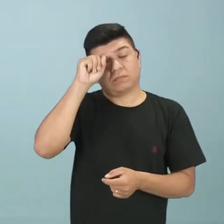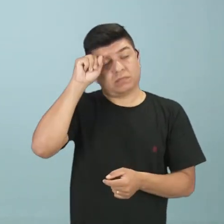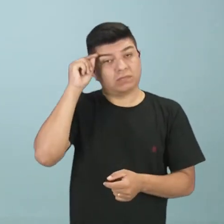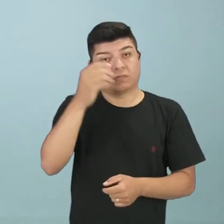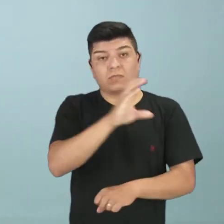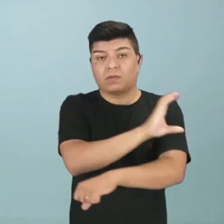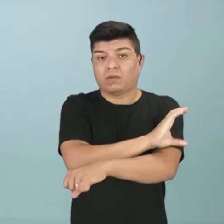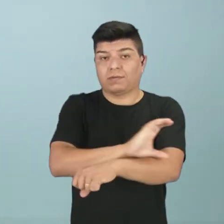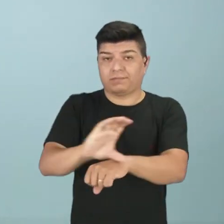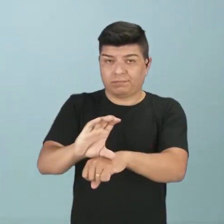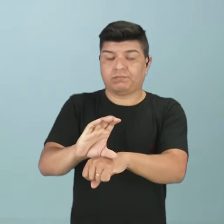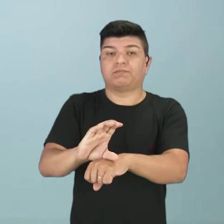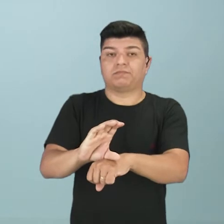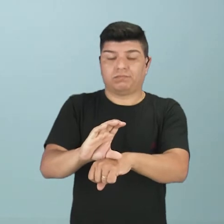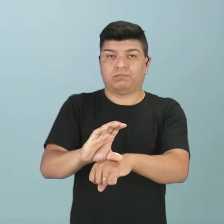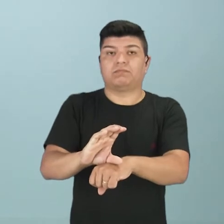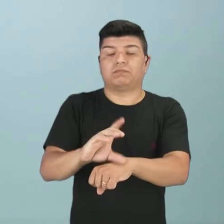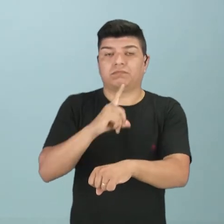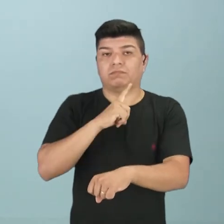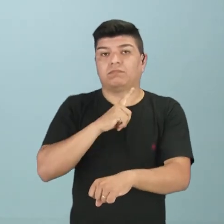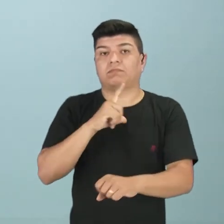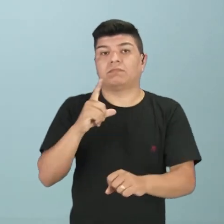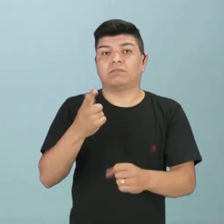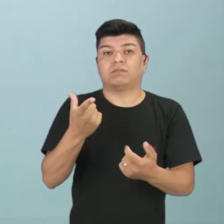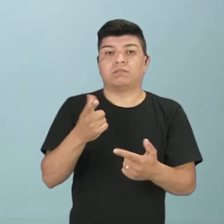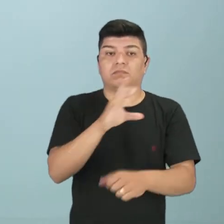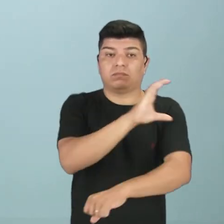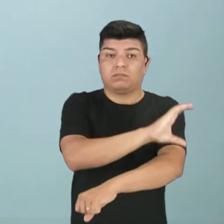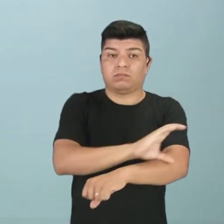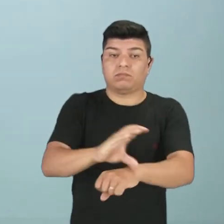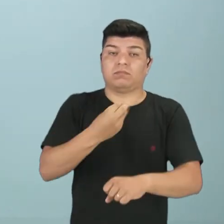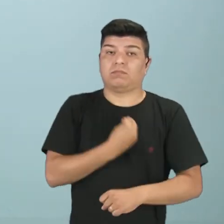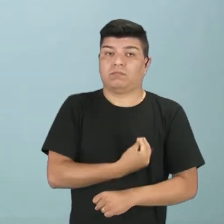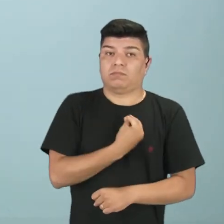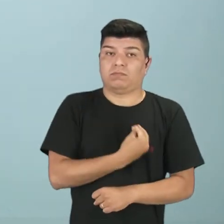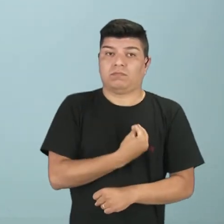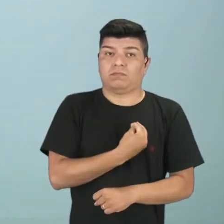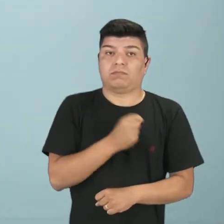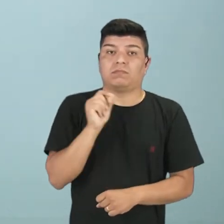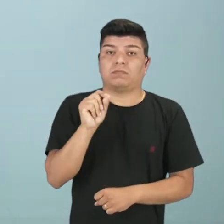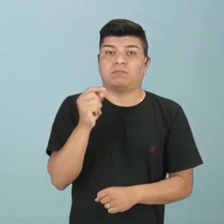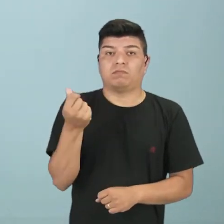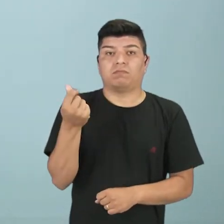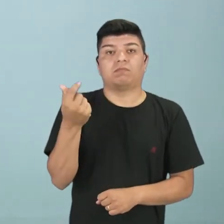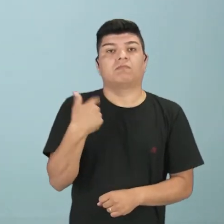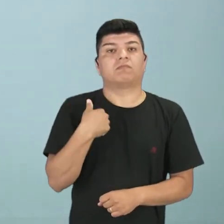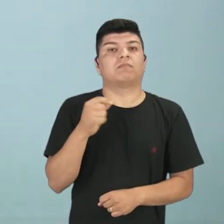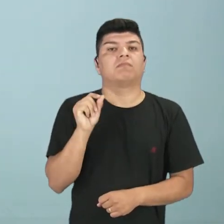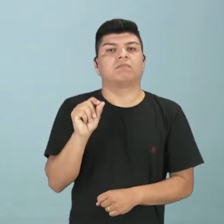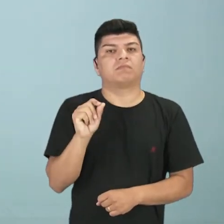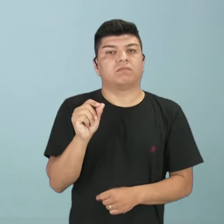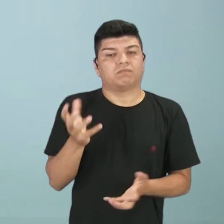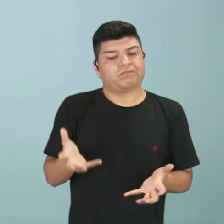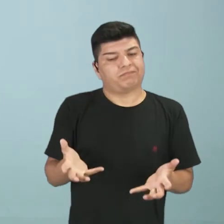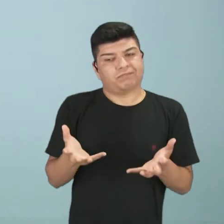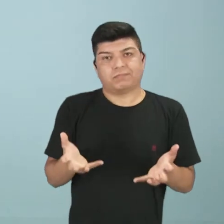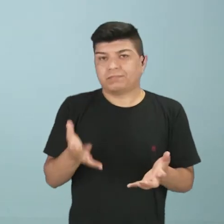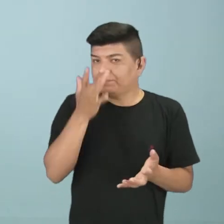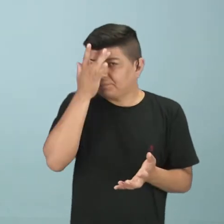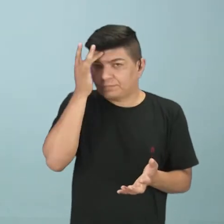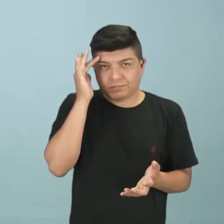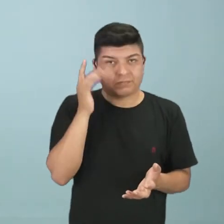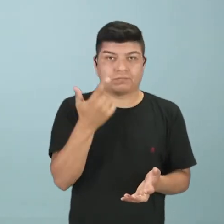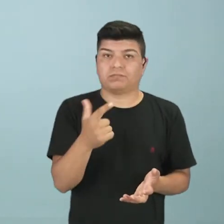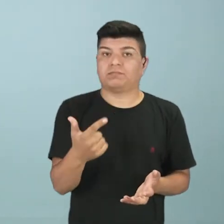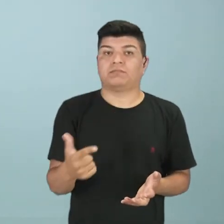acesso à cultura. Lembrando que mesmo quando essa cultura está presente, ela é um preço que não incentiva que as